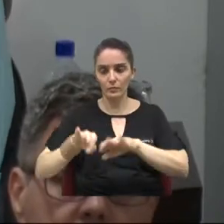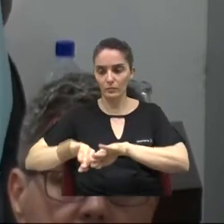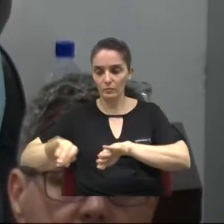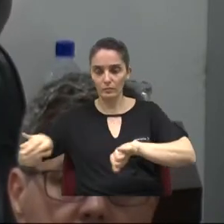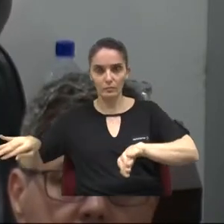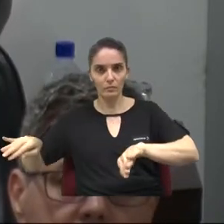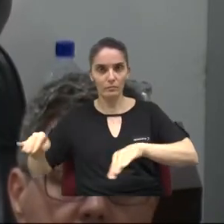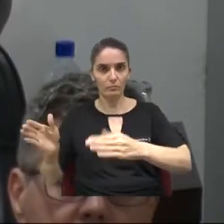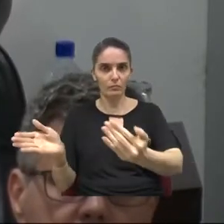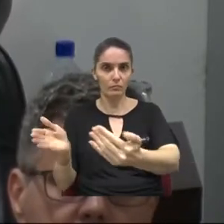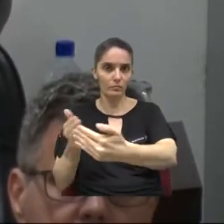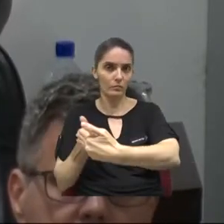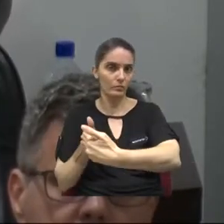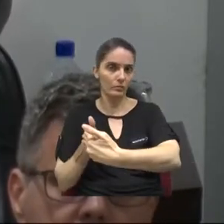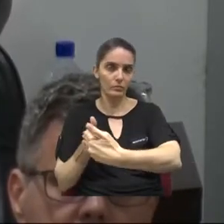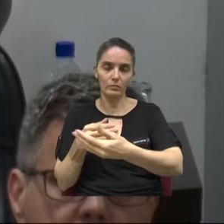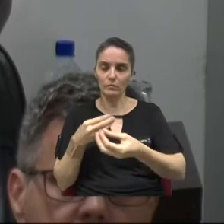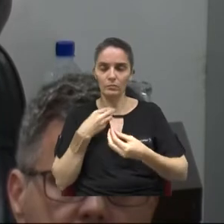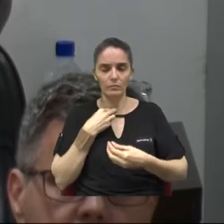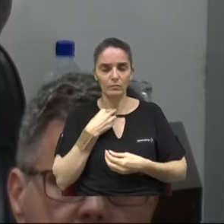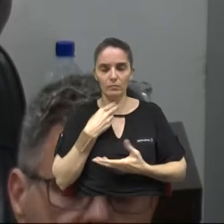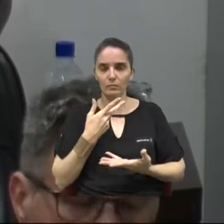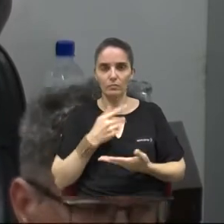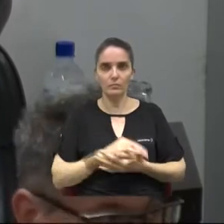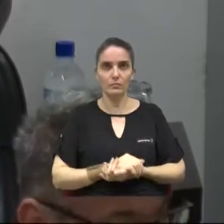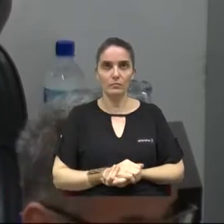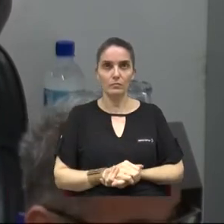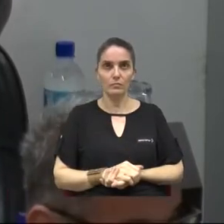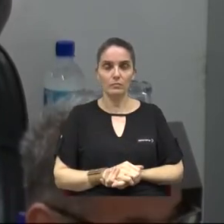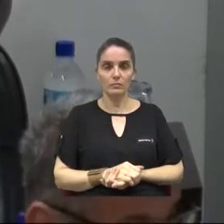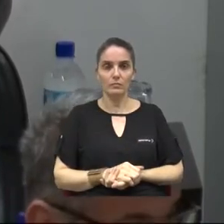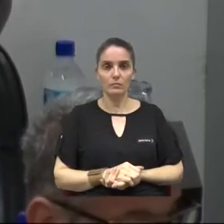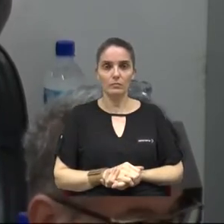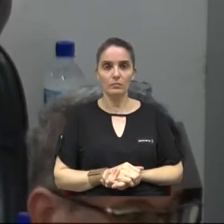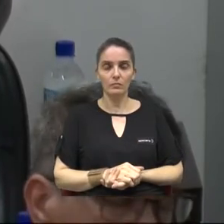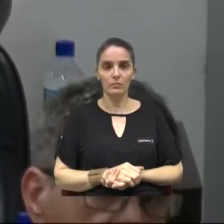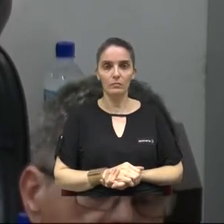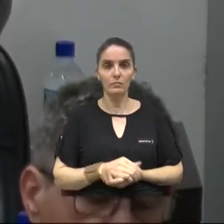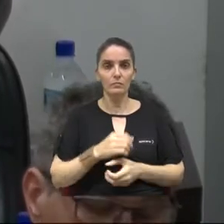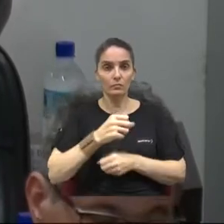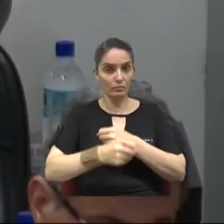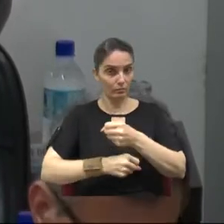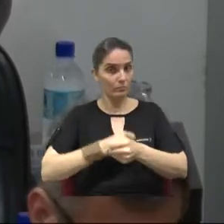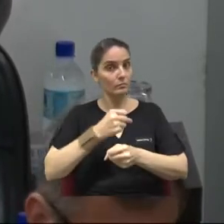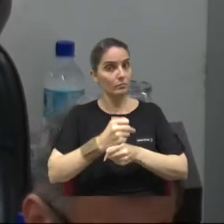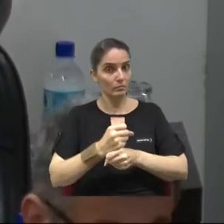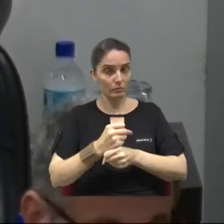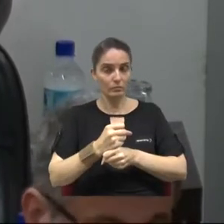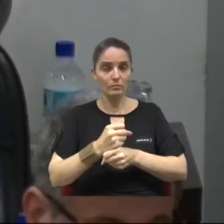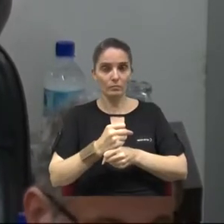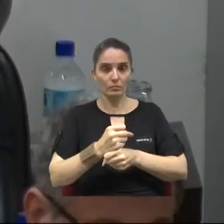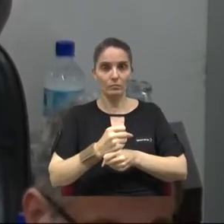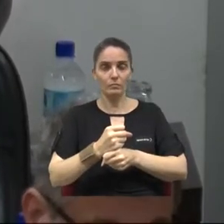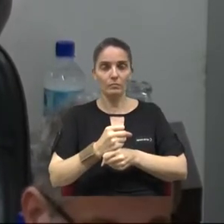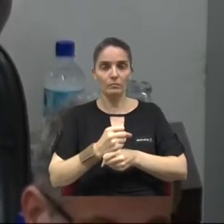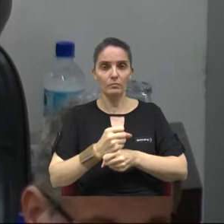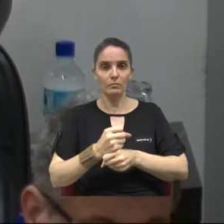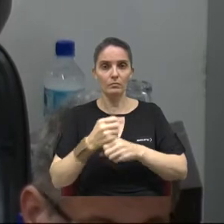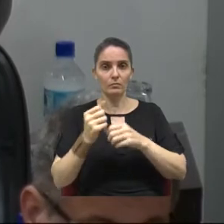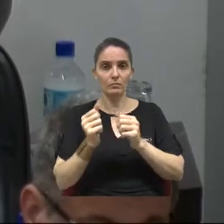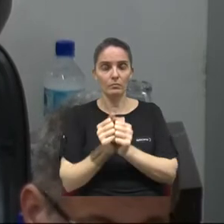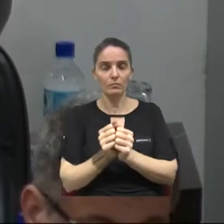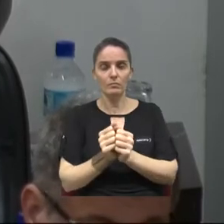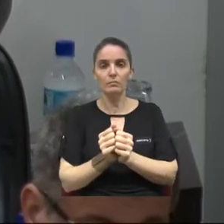as portas, né? Então, né, presidente? Ano que vem estaremos aí com um elenco muito bom,